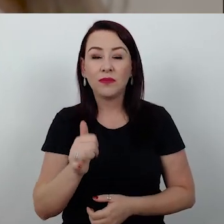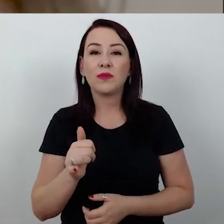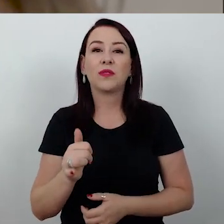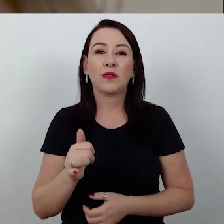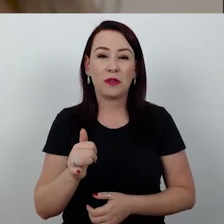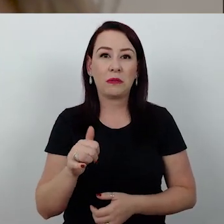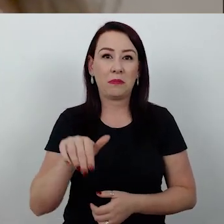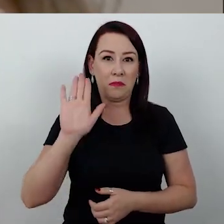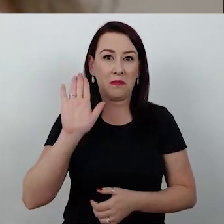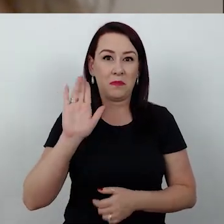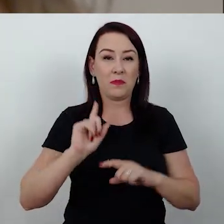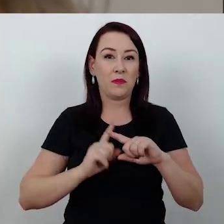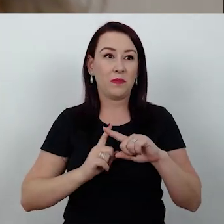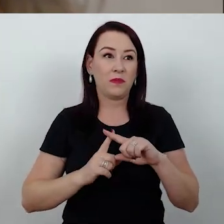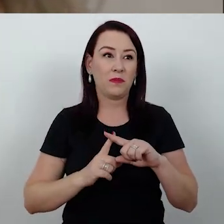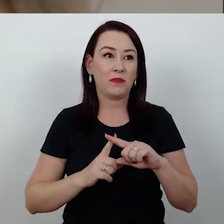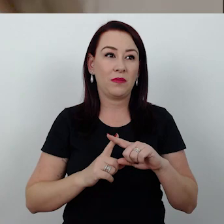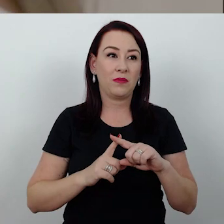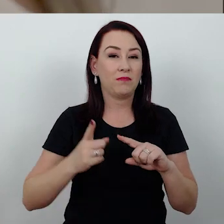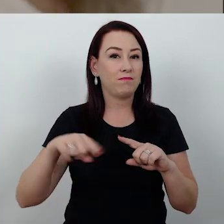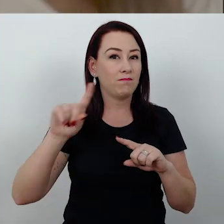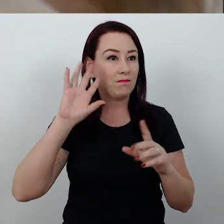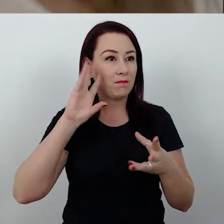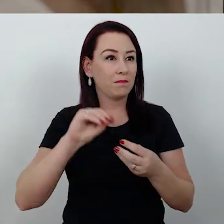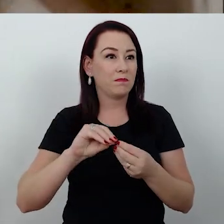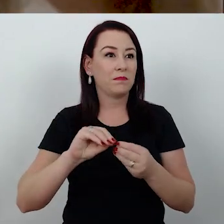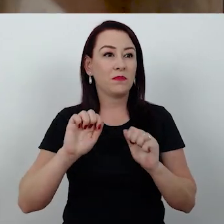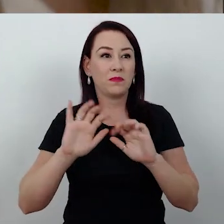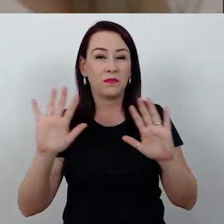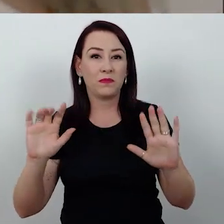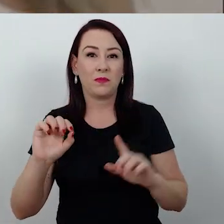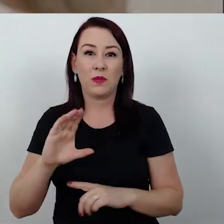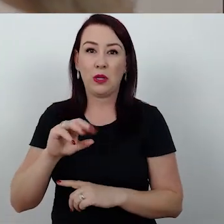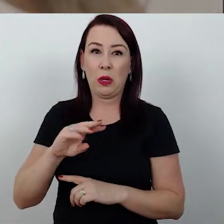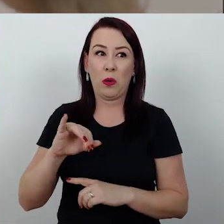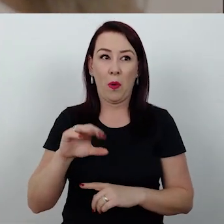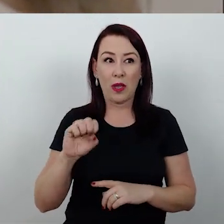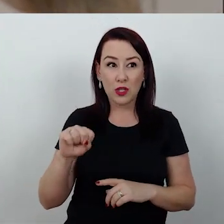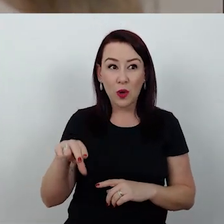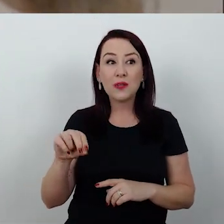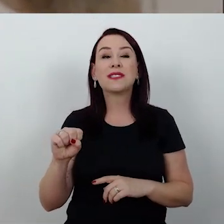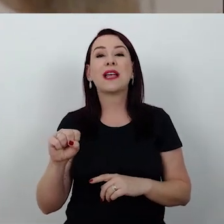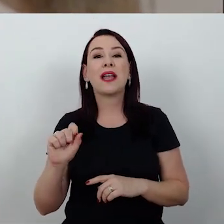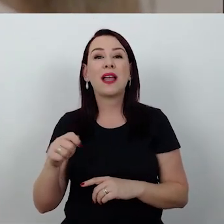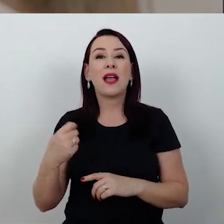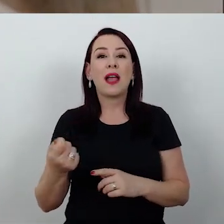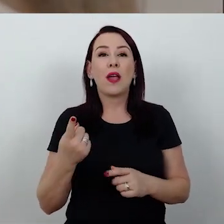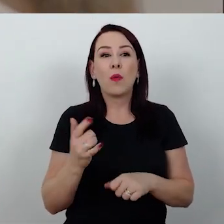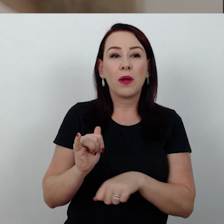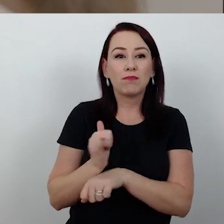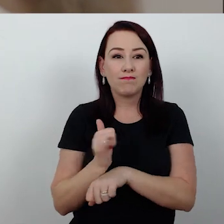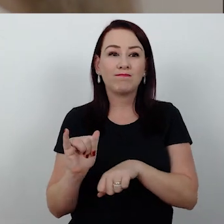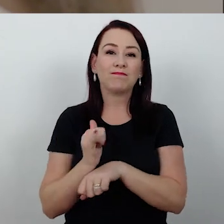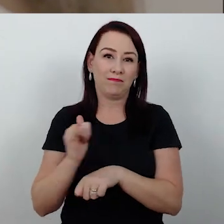pouco mais da experiência, né? Porque o que fica claro é que a questão da Film Commission não é uma ferramenta isolada, né? Ela faz